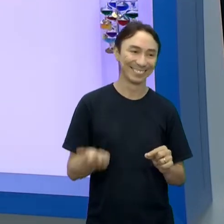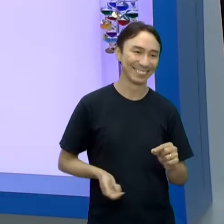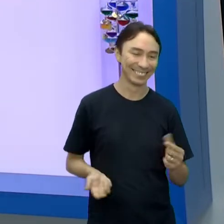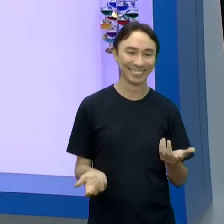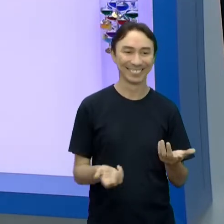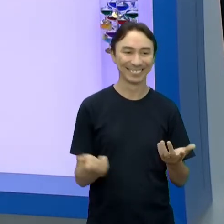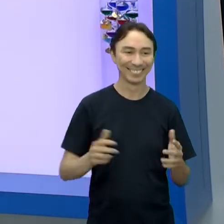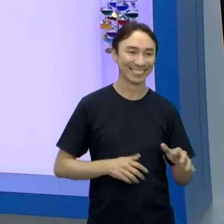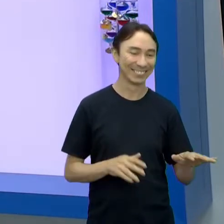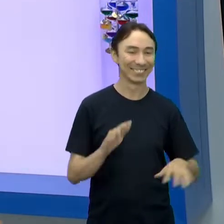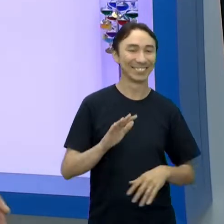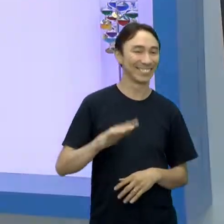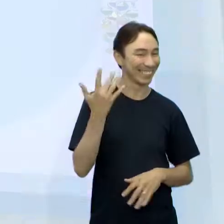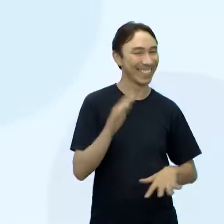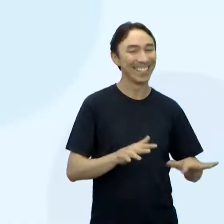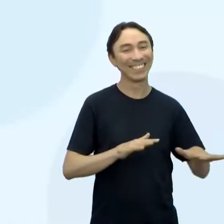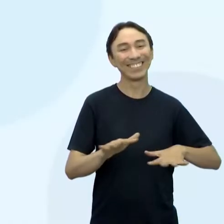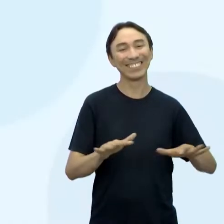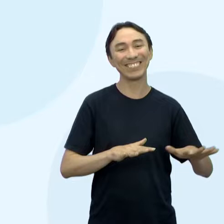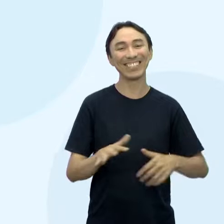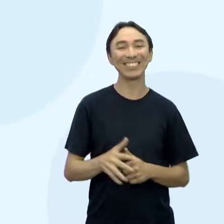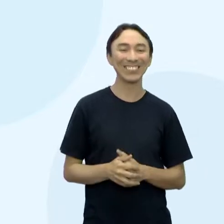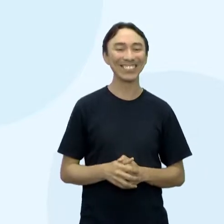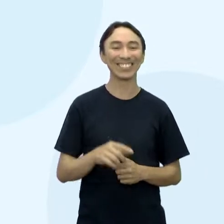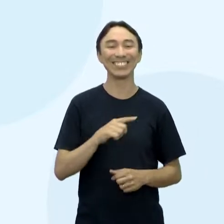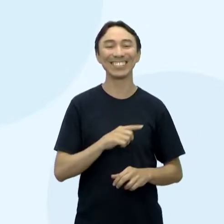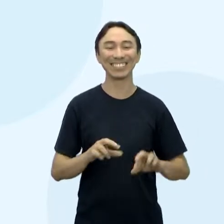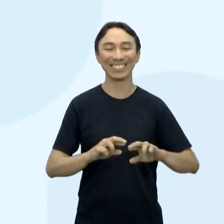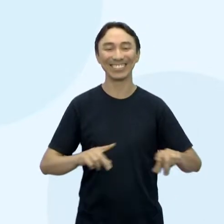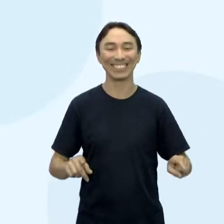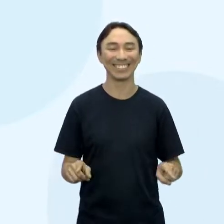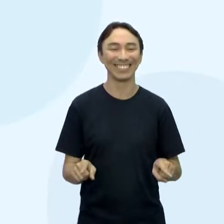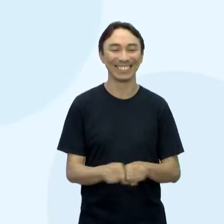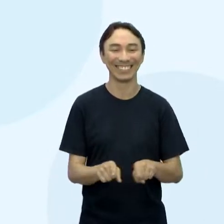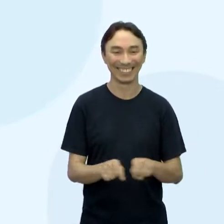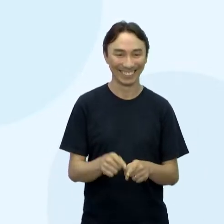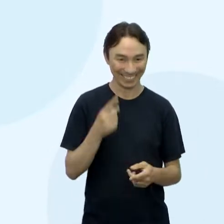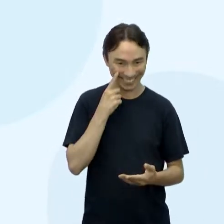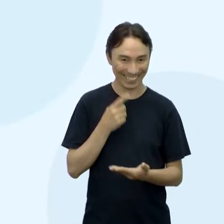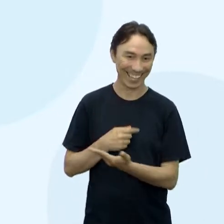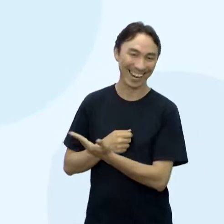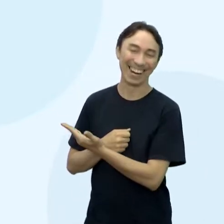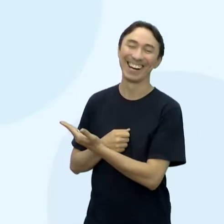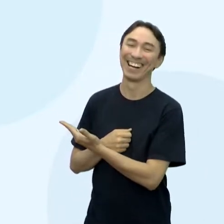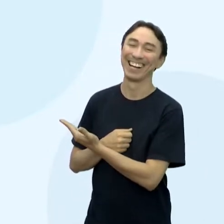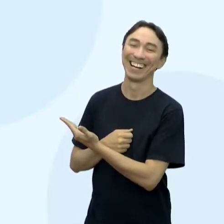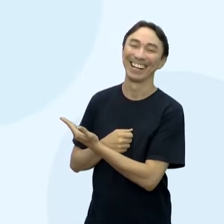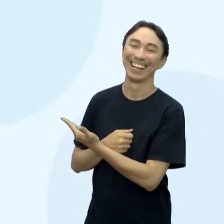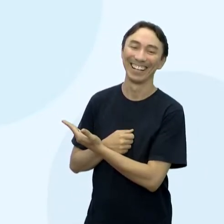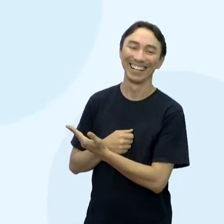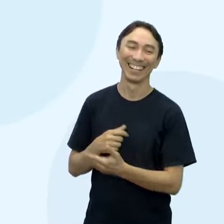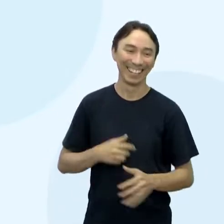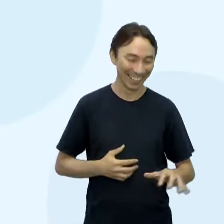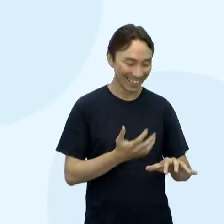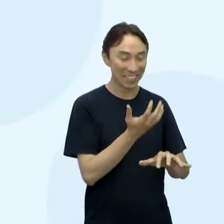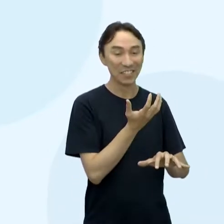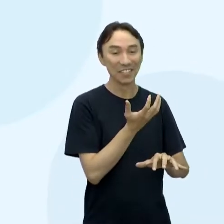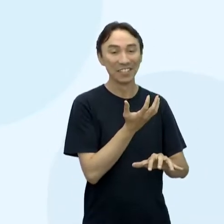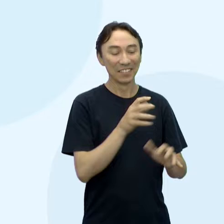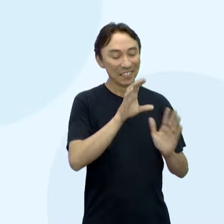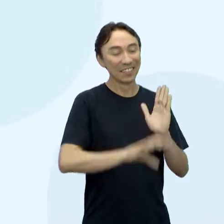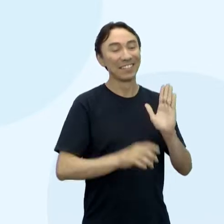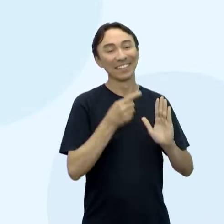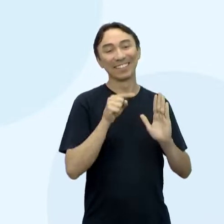de fenômenos ondulatórios. Tá aí pra vocês aí, ó, na tela pra vocês aí, ó. Olha lá, ó. Qual que é o fundamento, Giba? Que estamos finalizando aí,